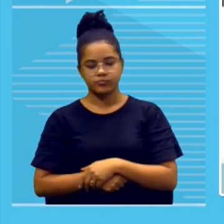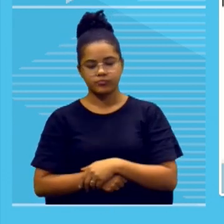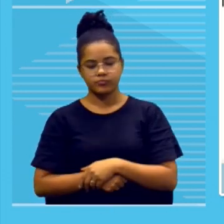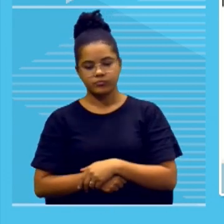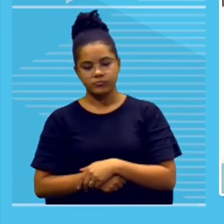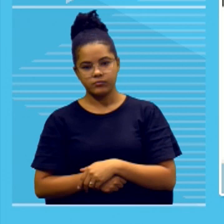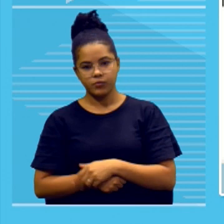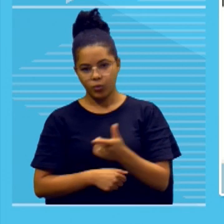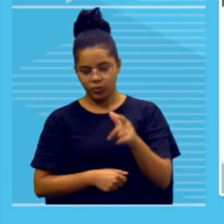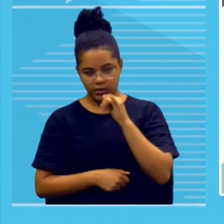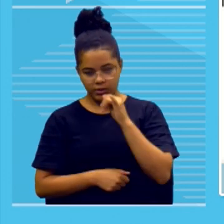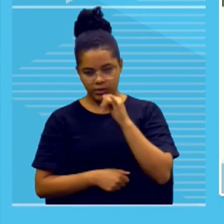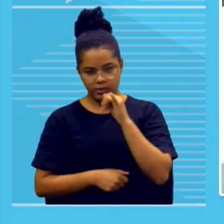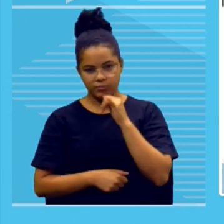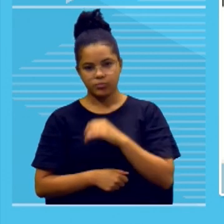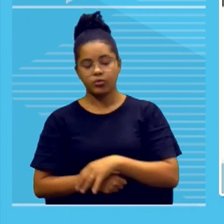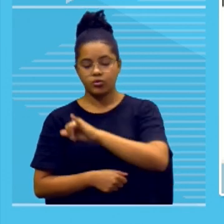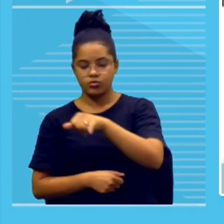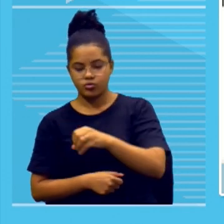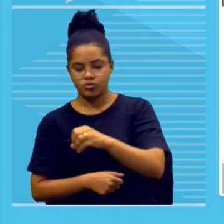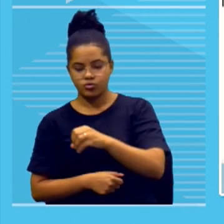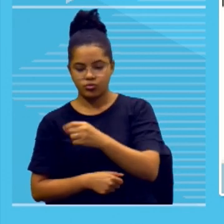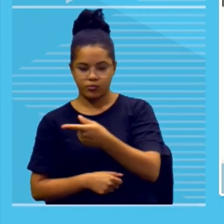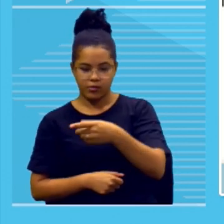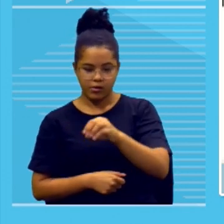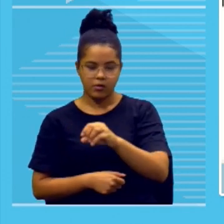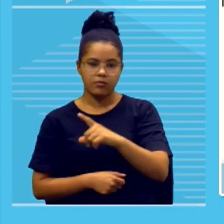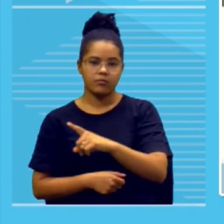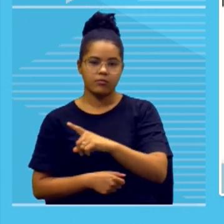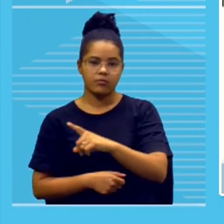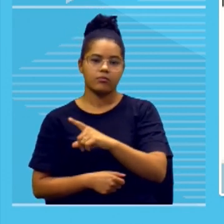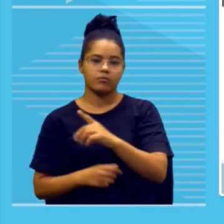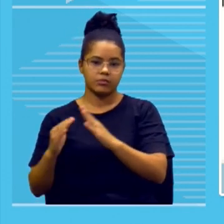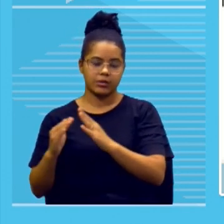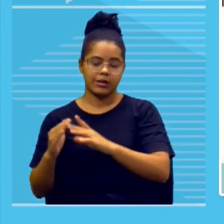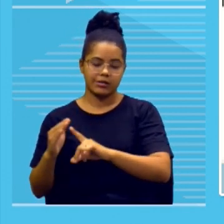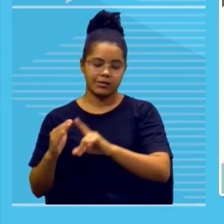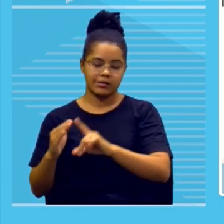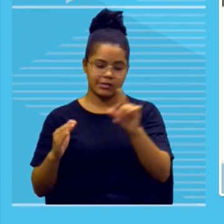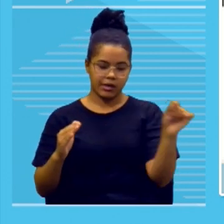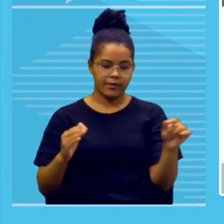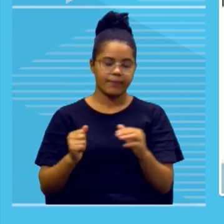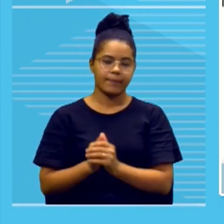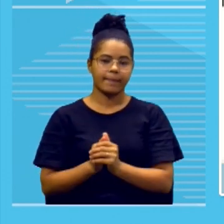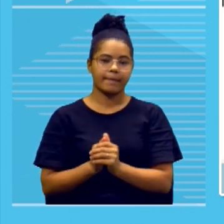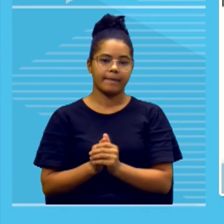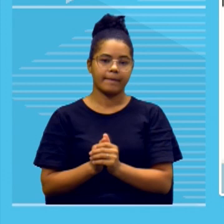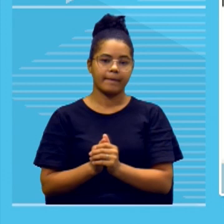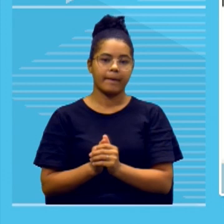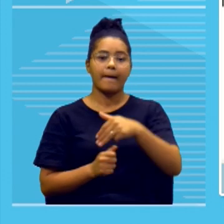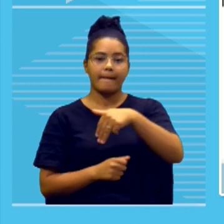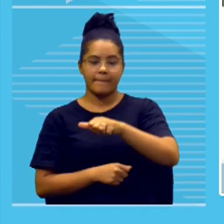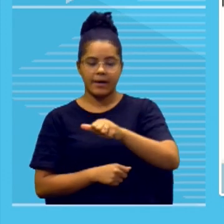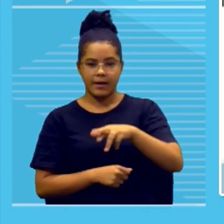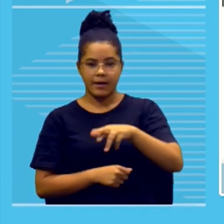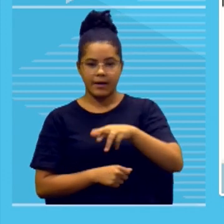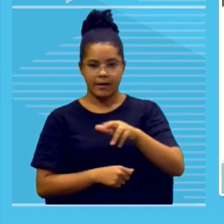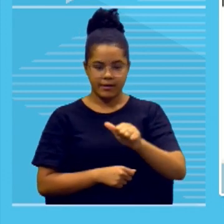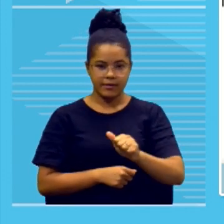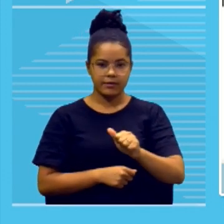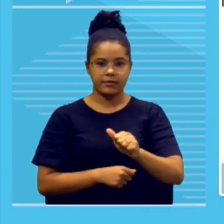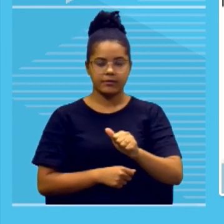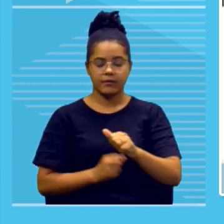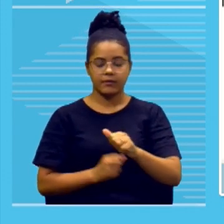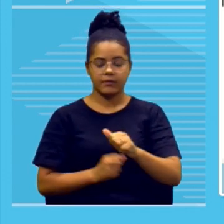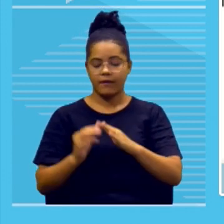do i. João saiu de casa, vírgula, e Maria ficou fazendo a comida. Tranquilo?